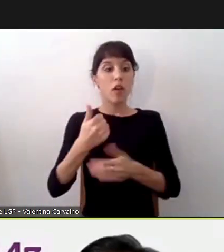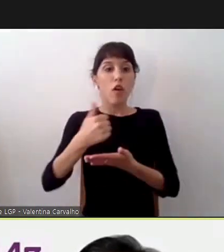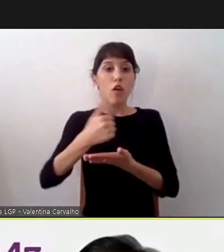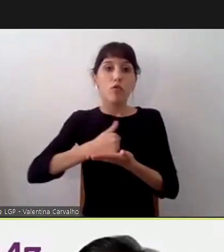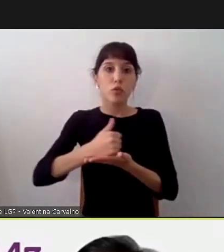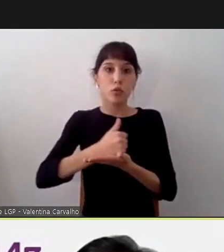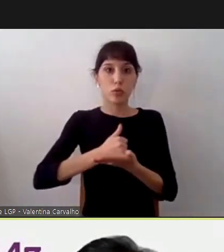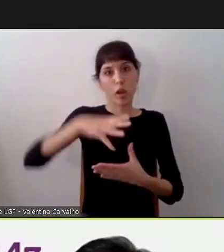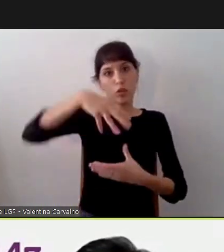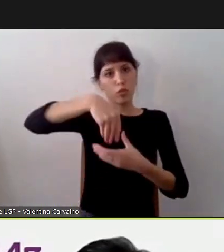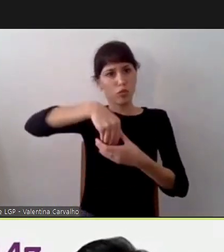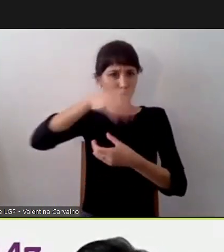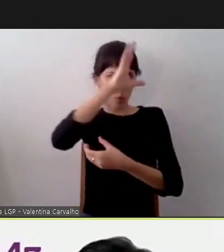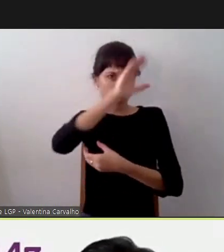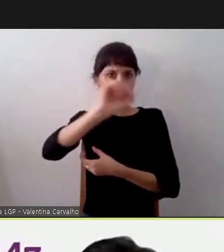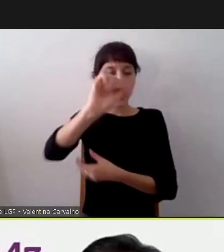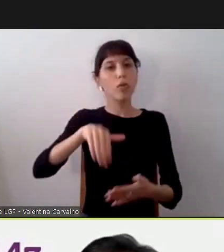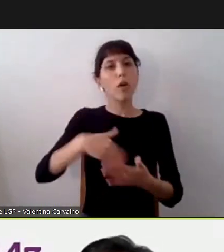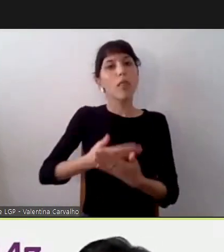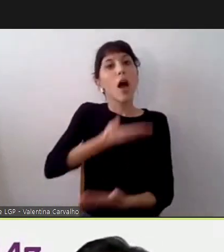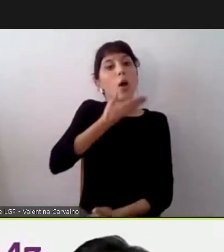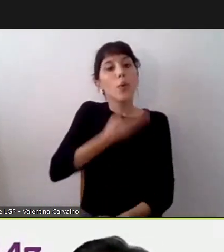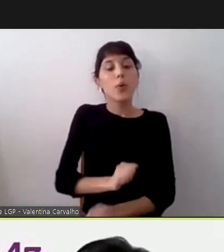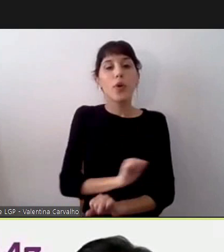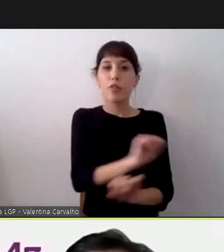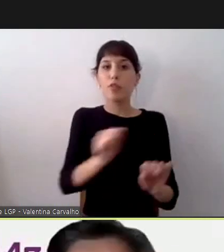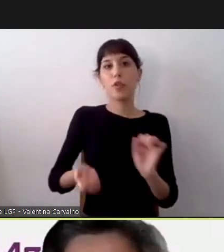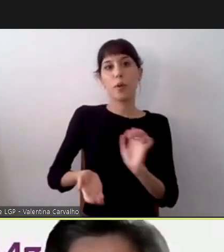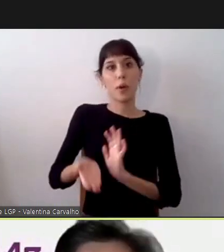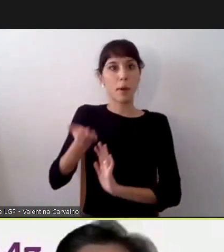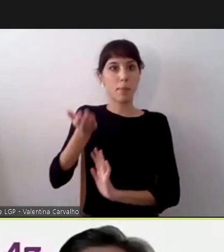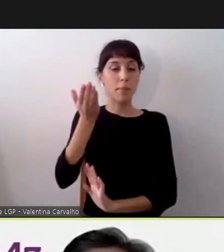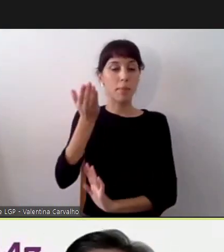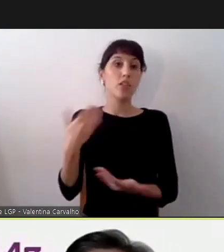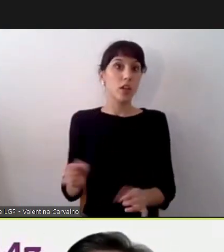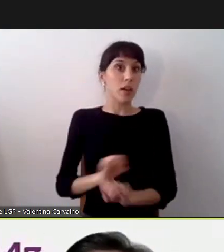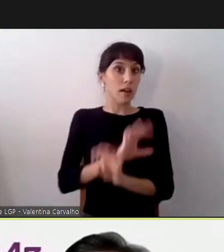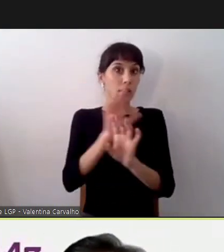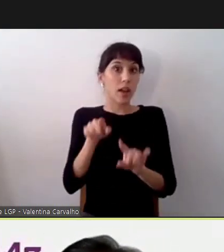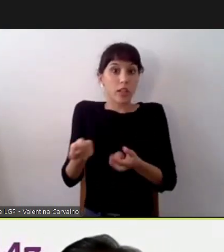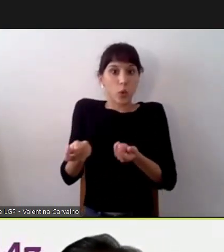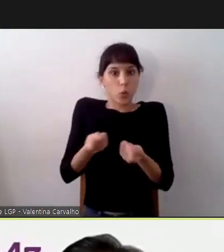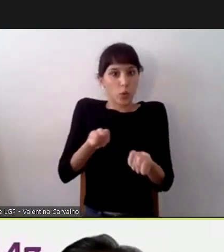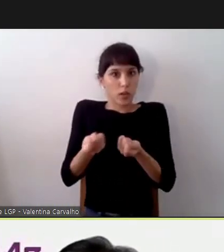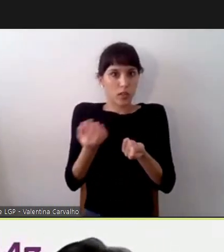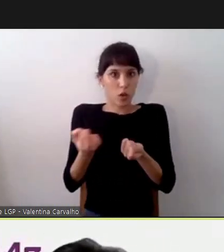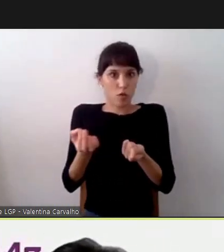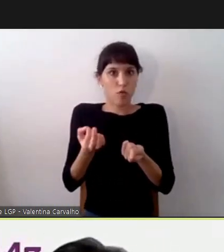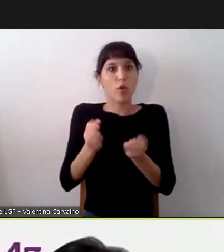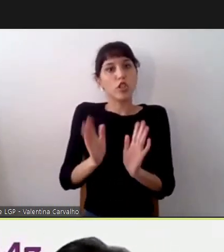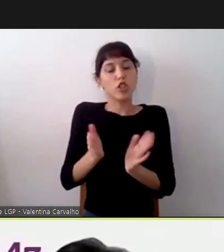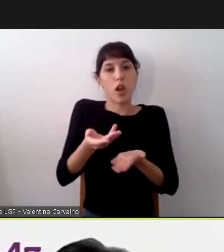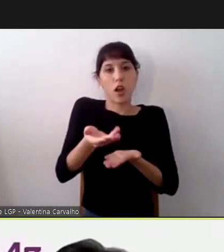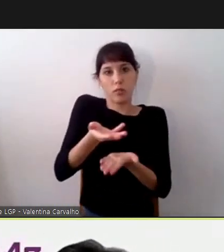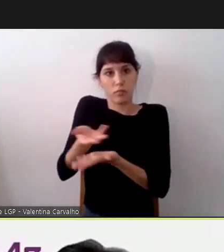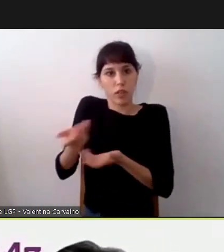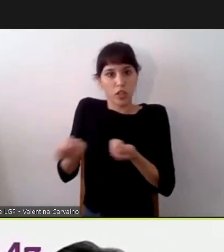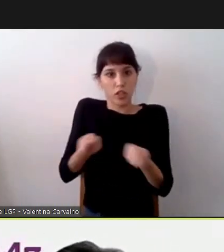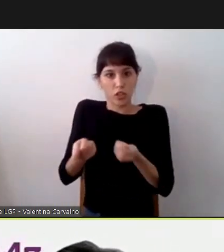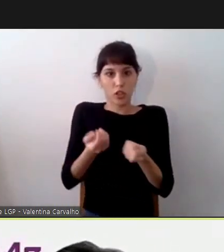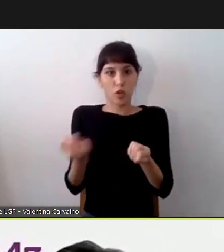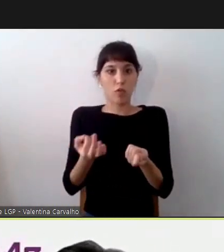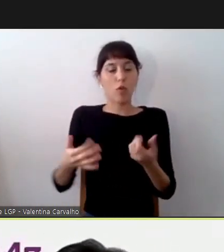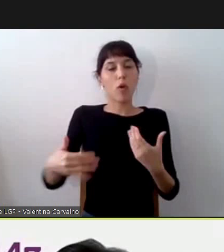administração pública, obviamente aqui sob coordenação e em articulação com a ANQEP, no